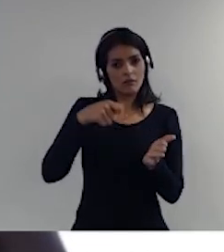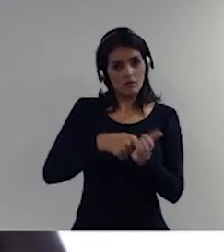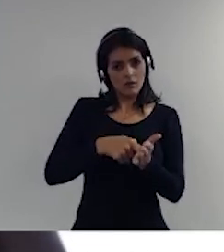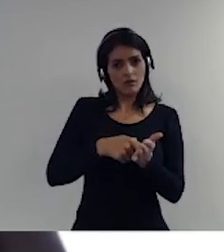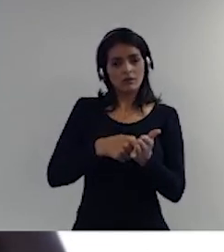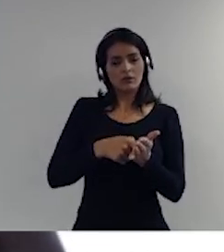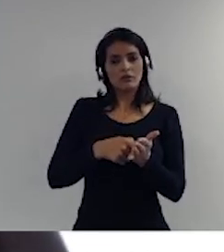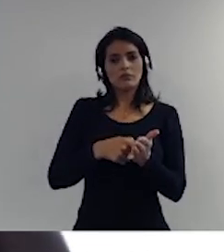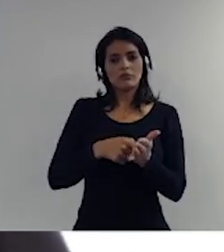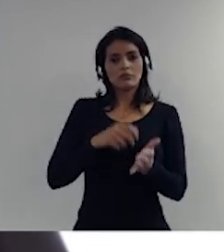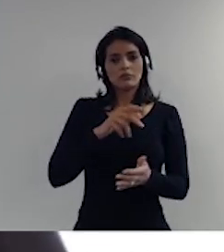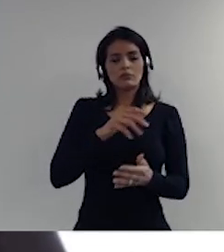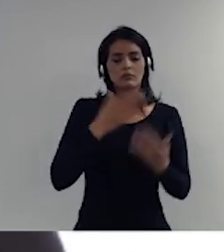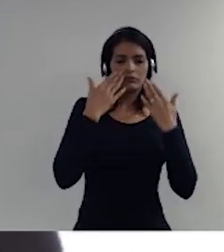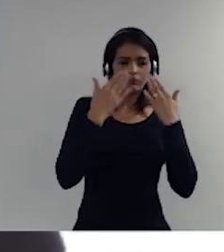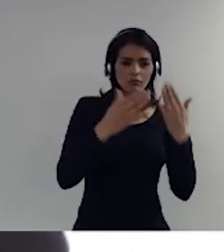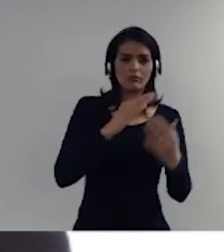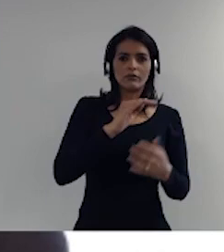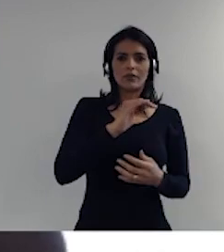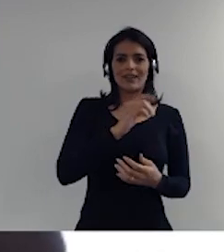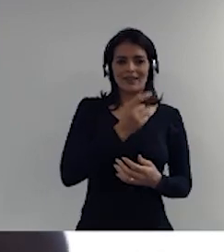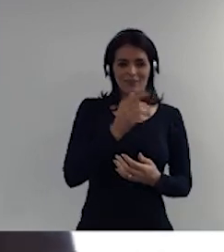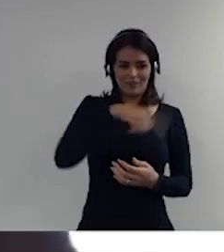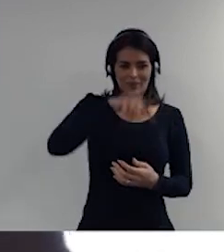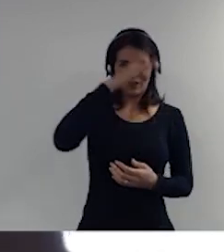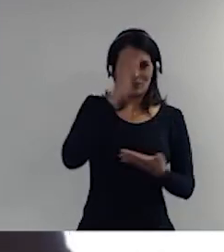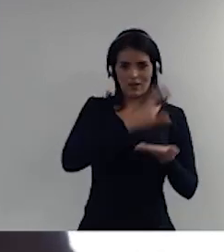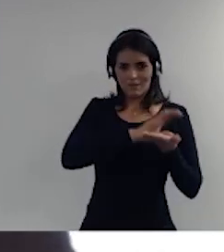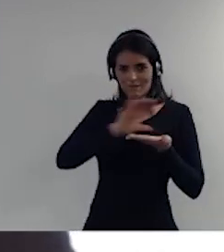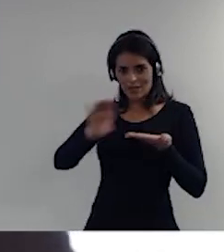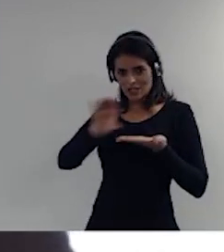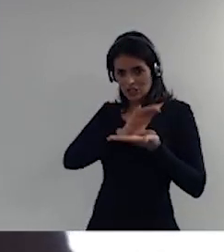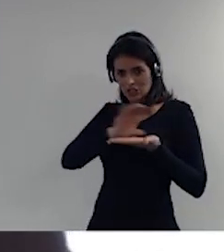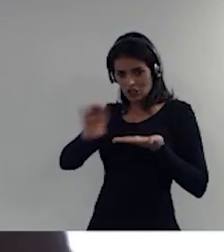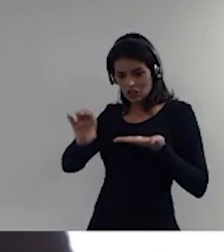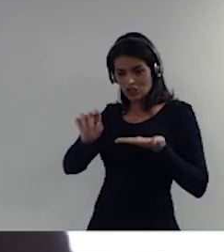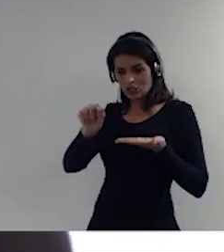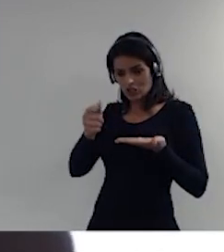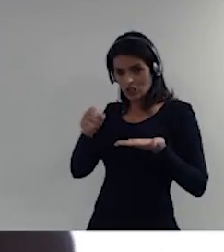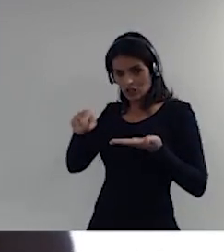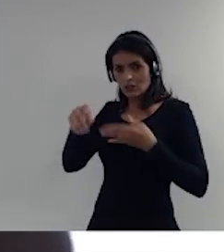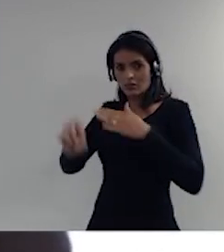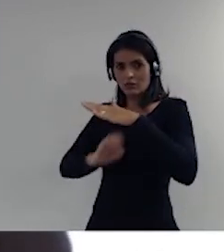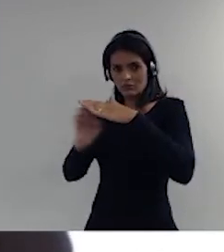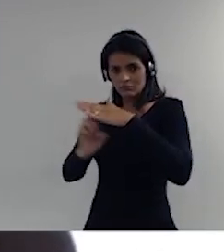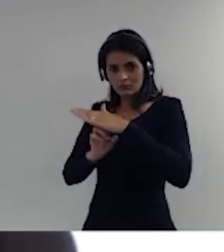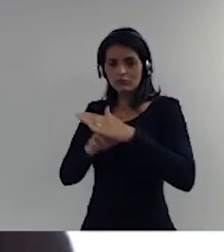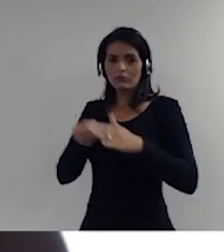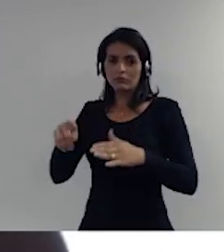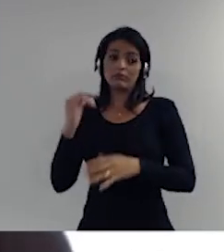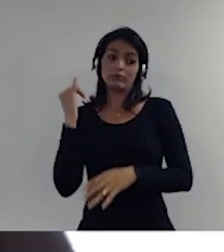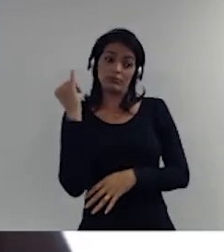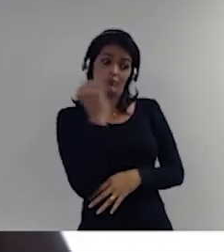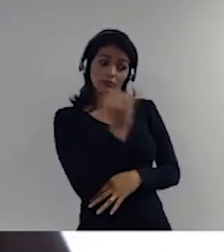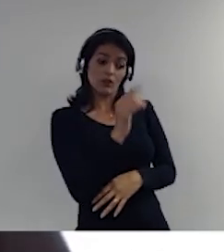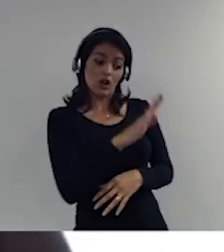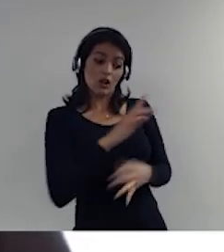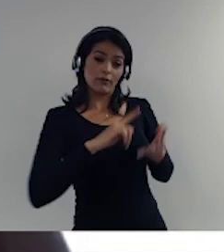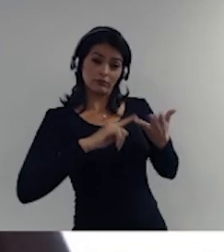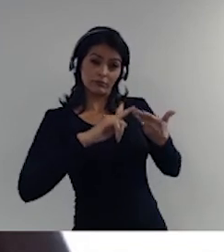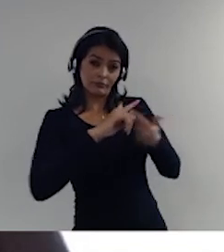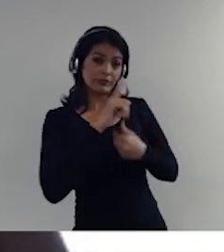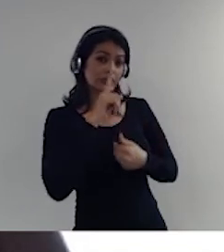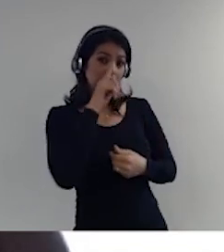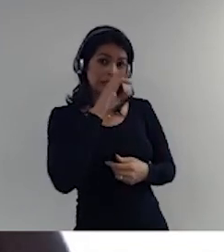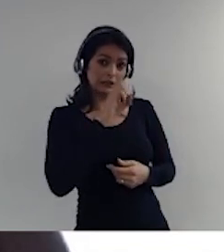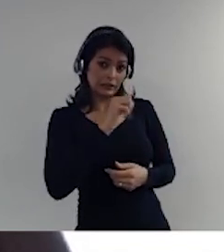público investidor ciente de fatos relevantes e de riscos típicos e de impactos, né, de fatos relevantes